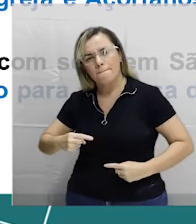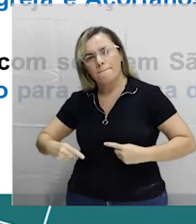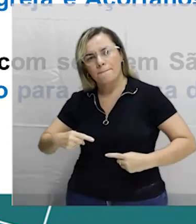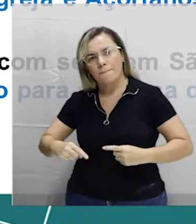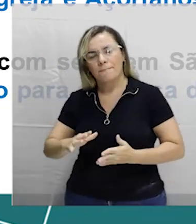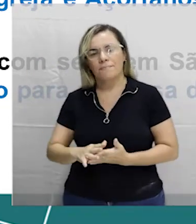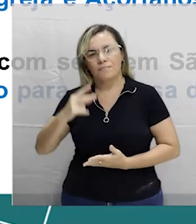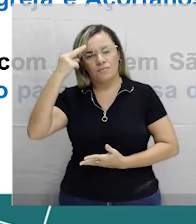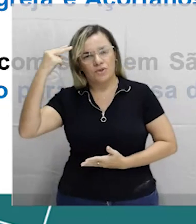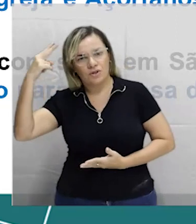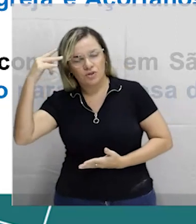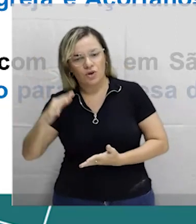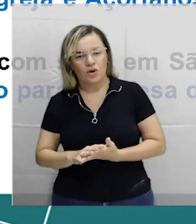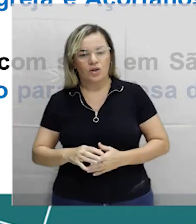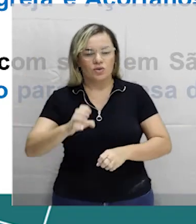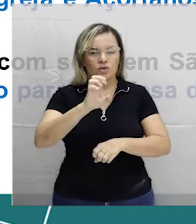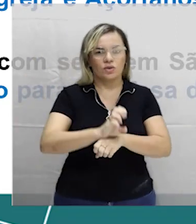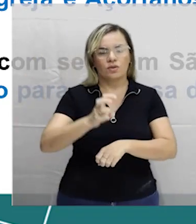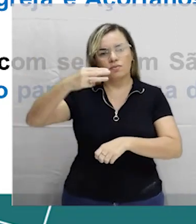sobre a história do Maranhão,